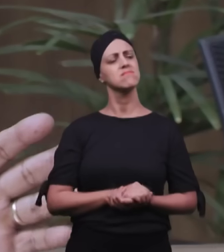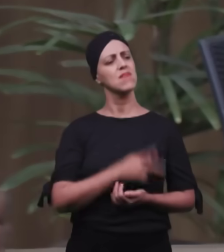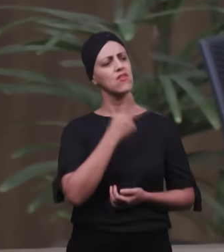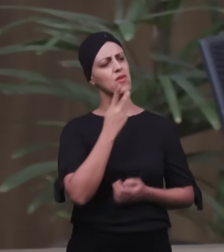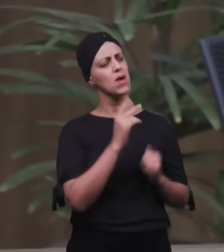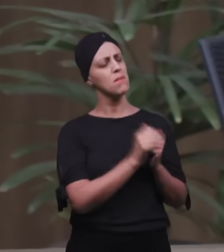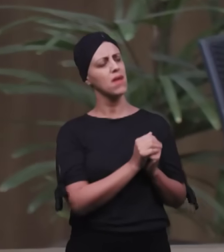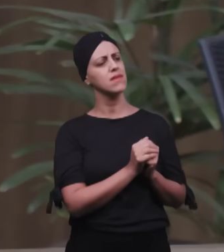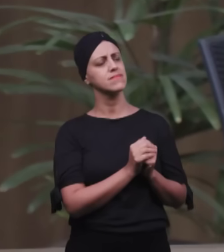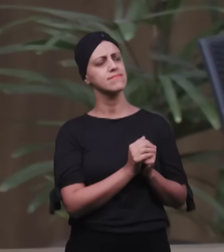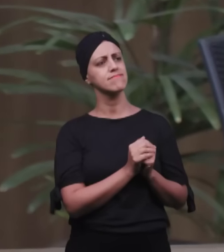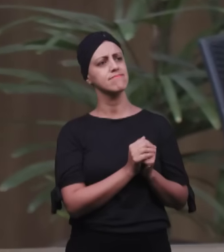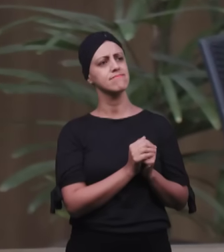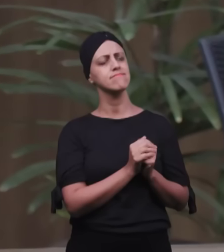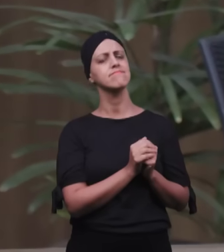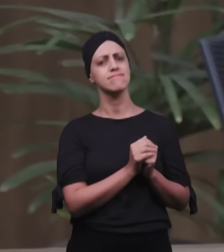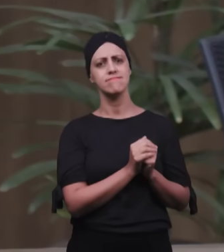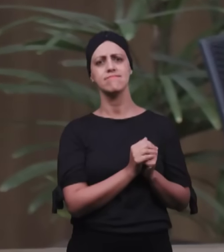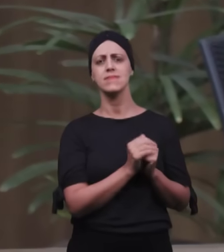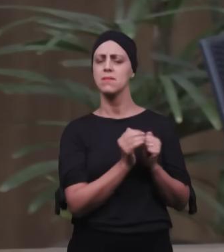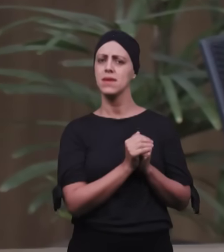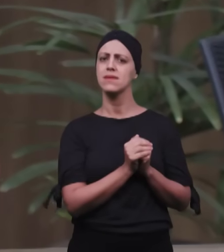amém amém